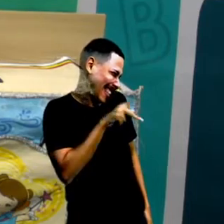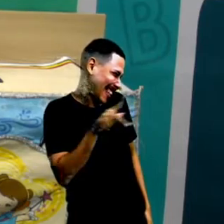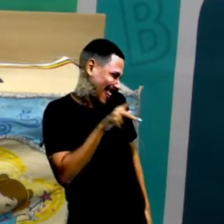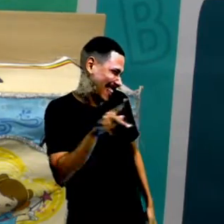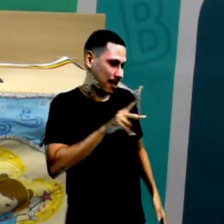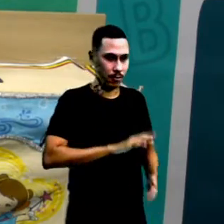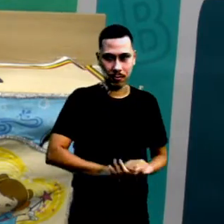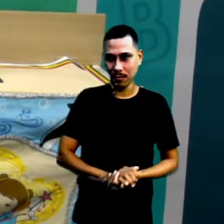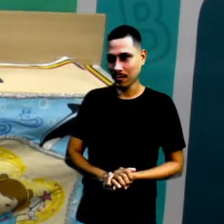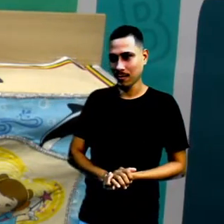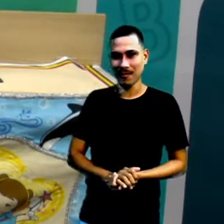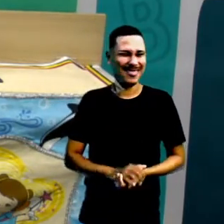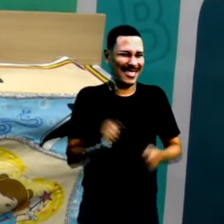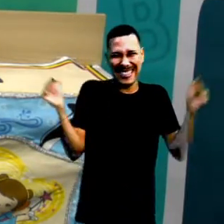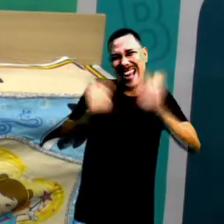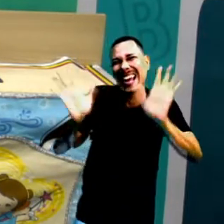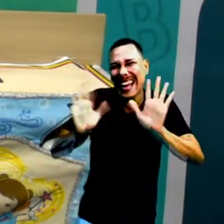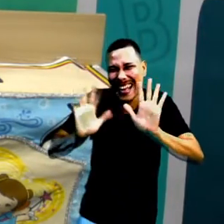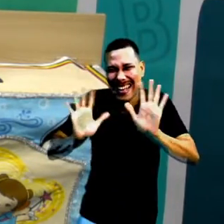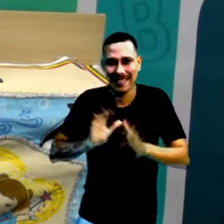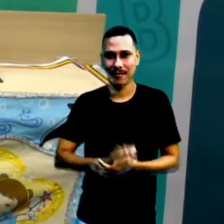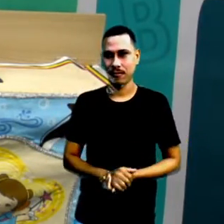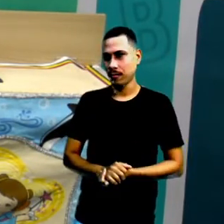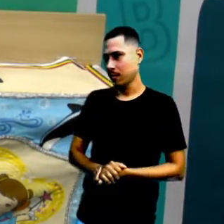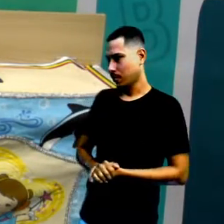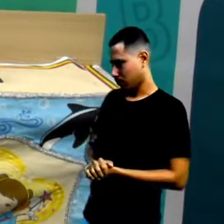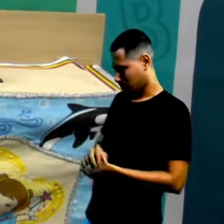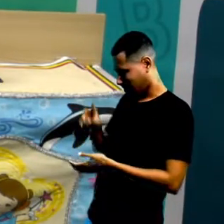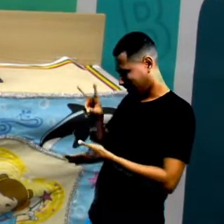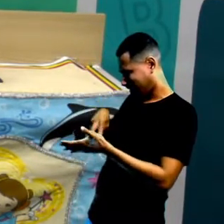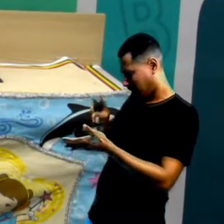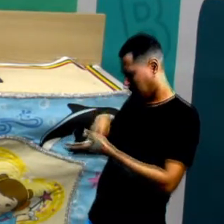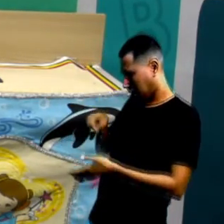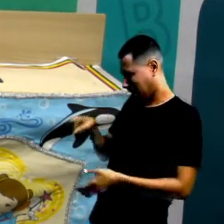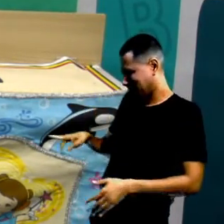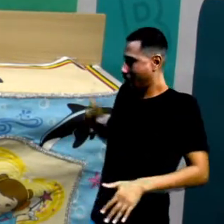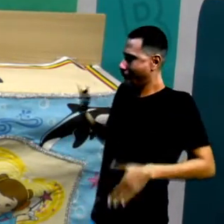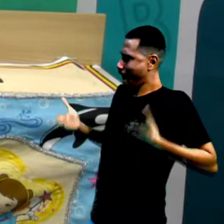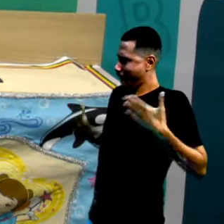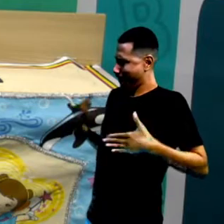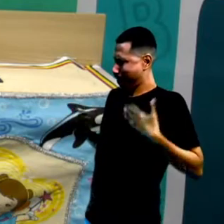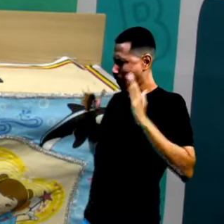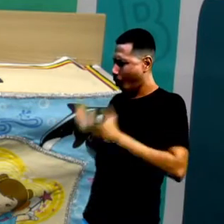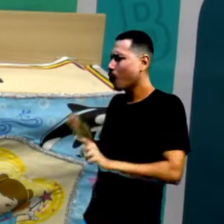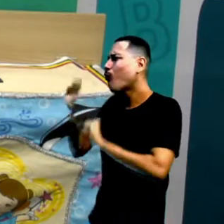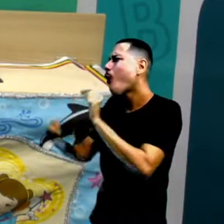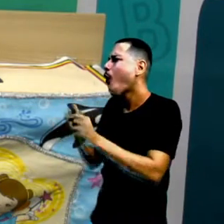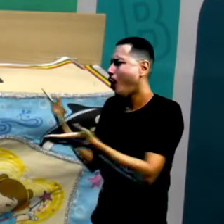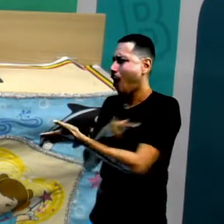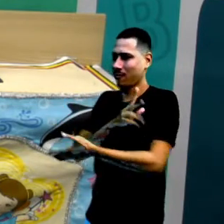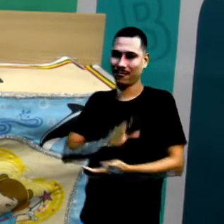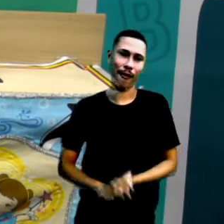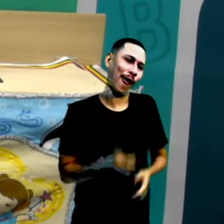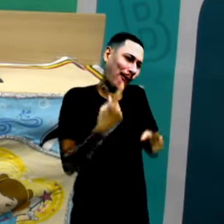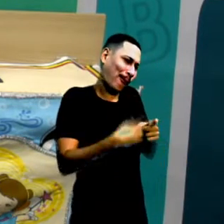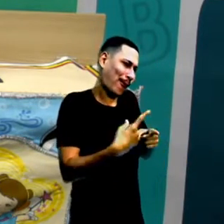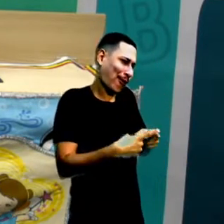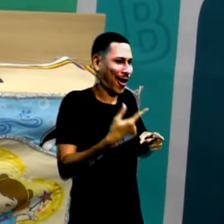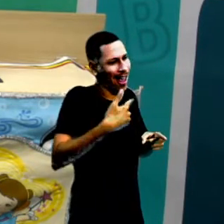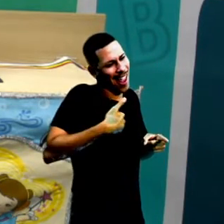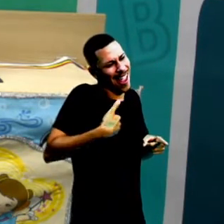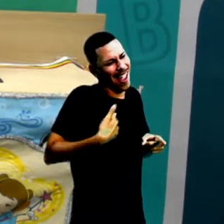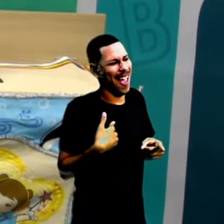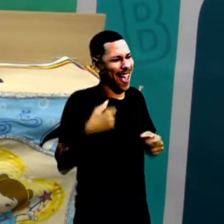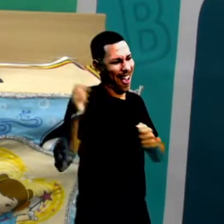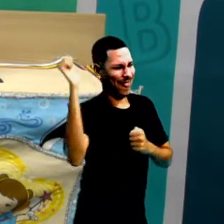e me leite leiturinha como você tá tão alegre hoje o que aconteceu época tentei